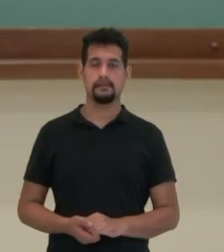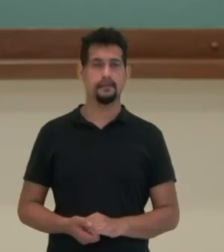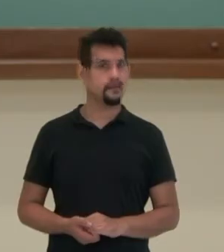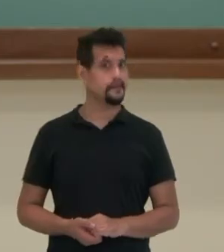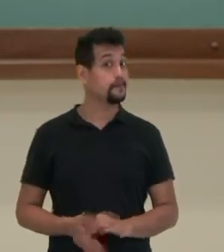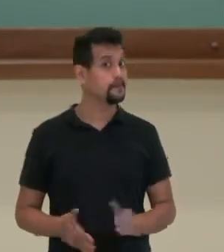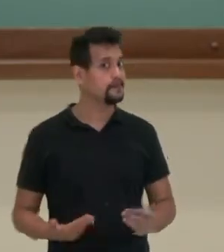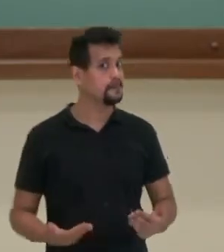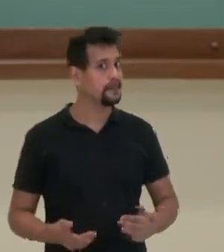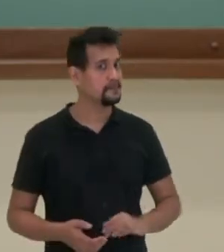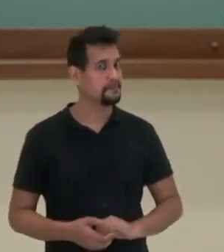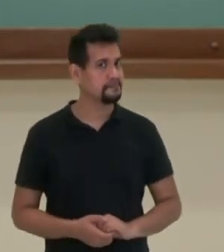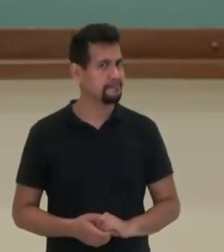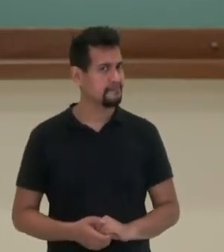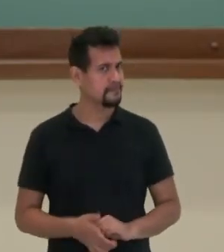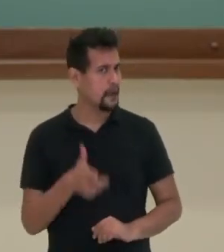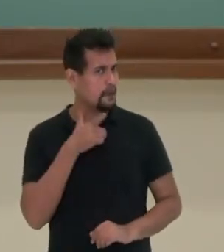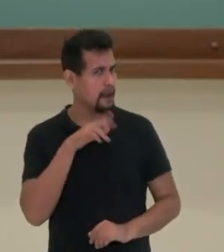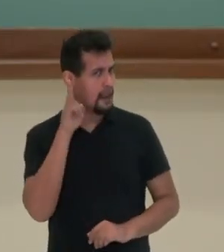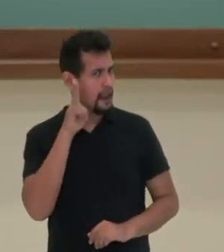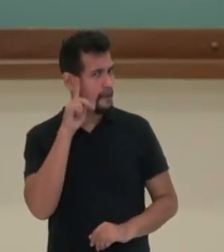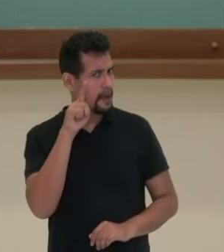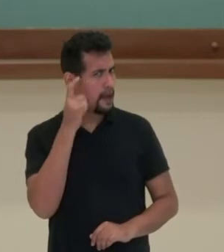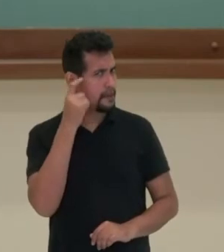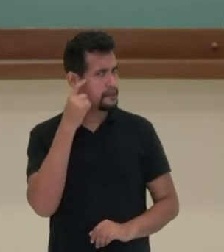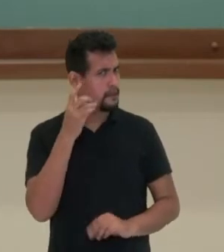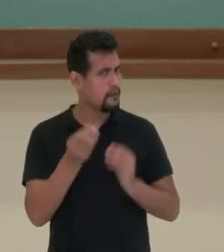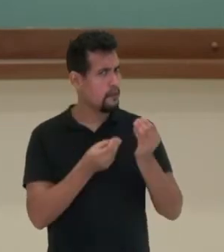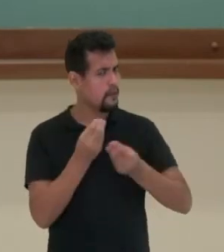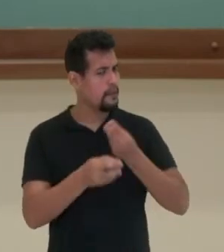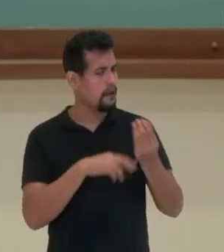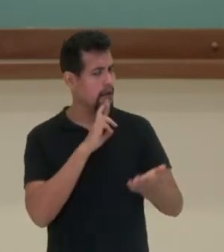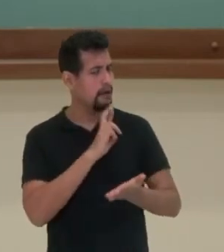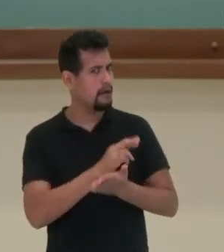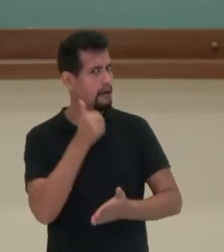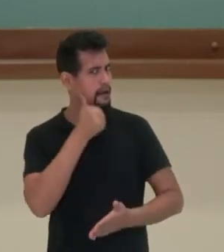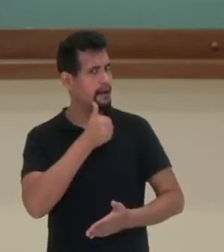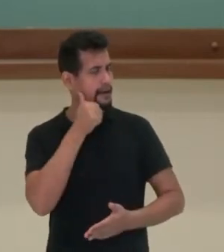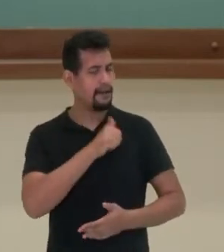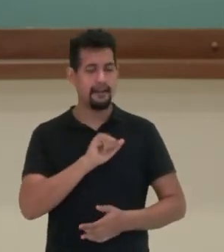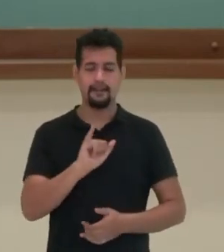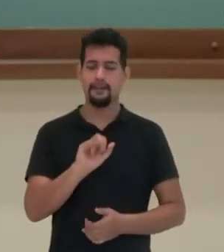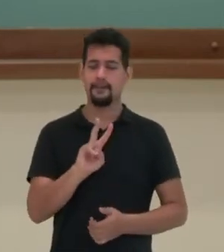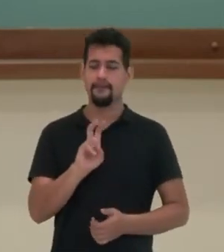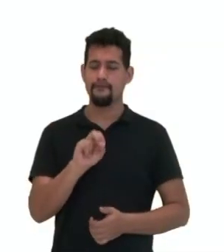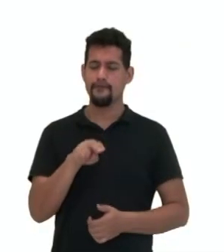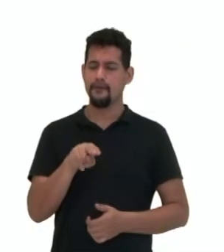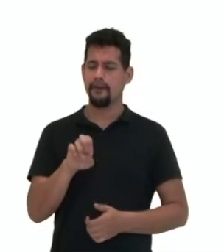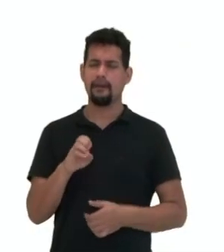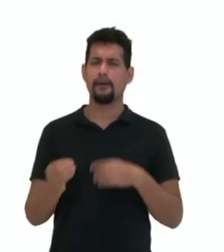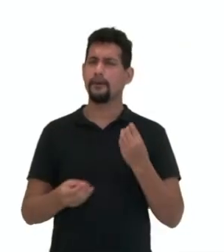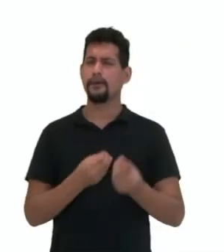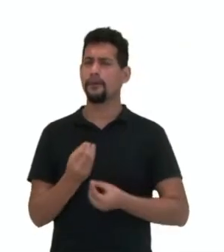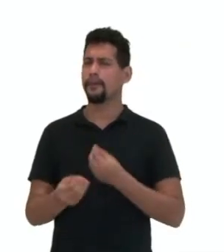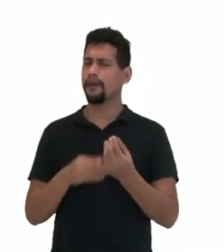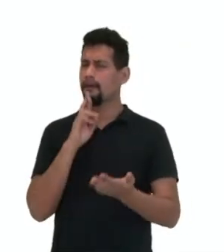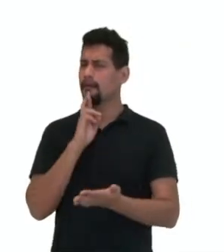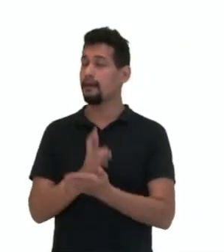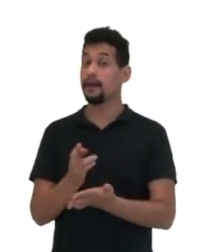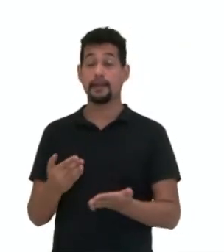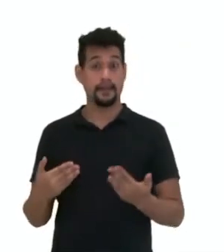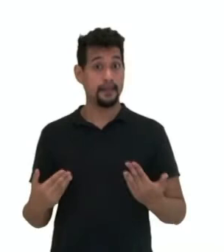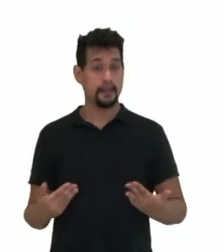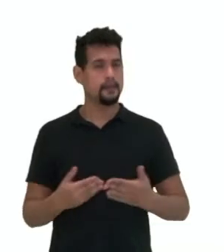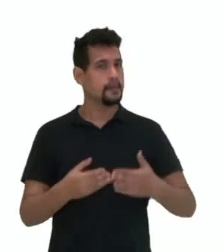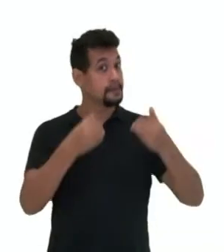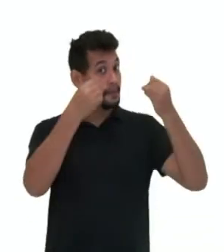E aí, conseguiram lembrar? Pensaram no que a gente podia responder para a dona Ivone? Olha, nós poderíamos responder que o